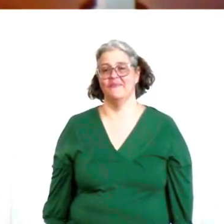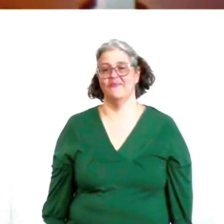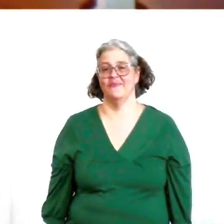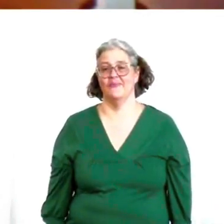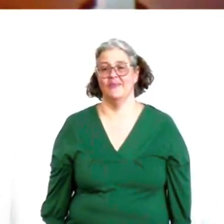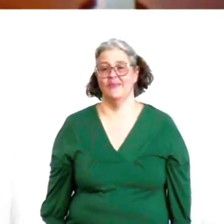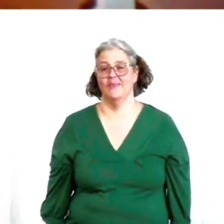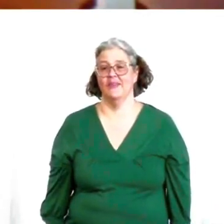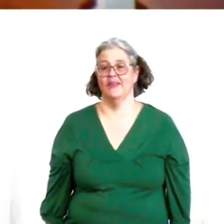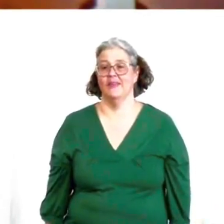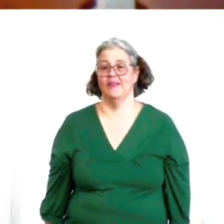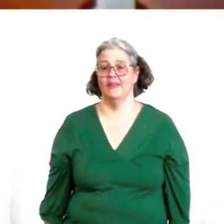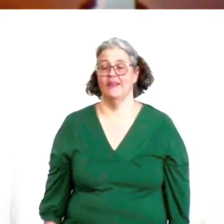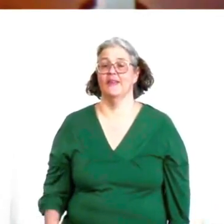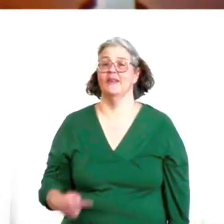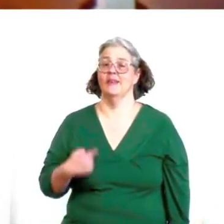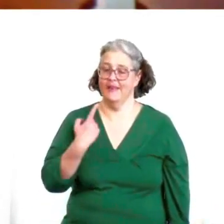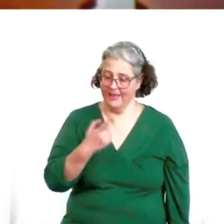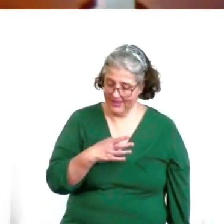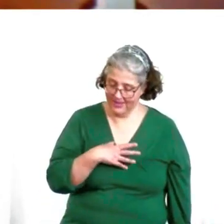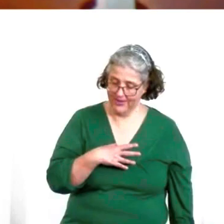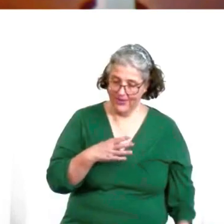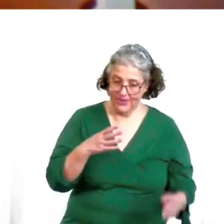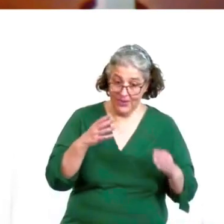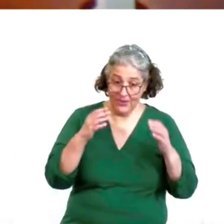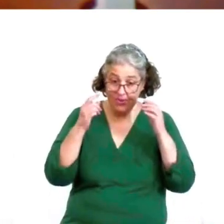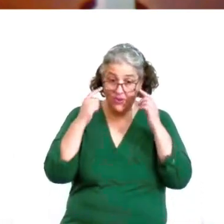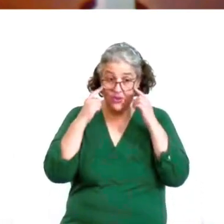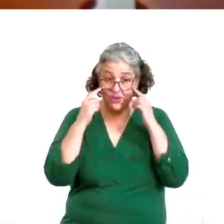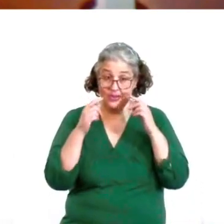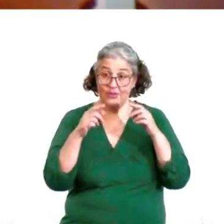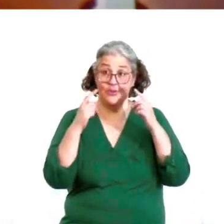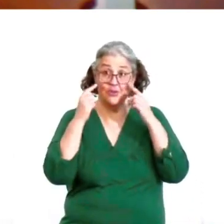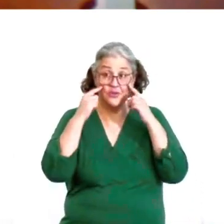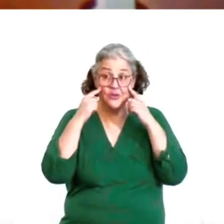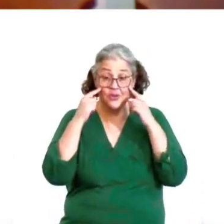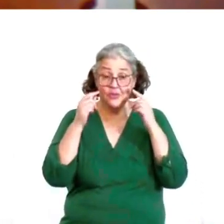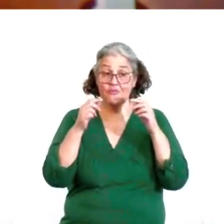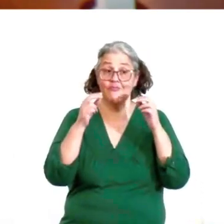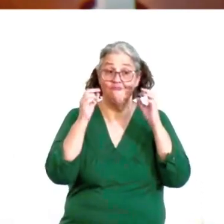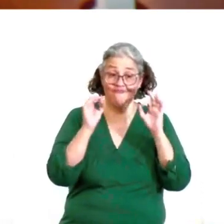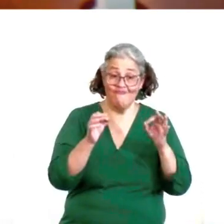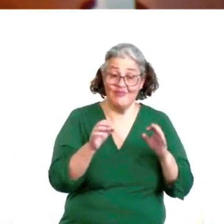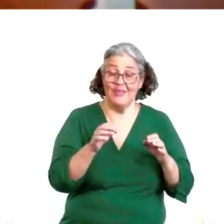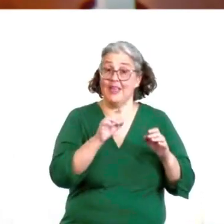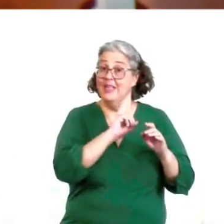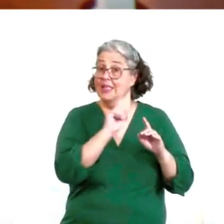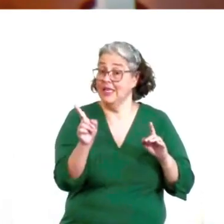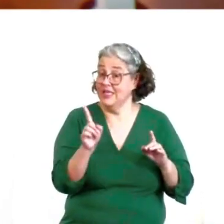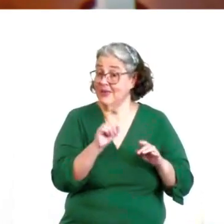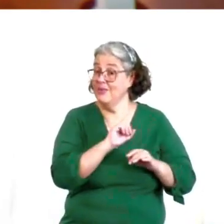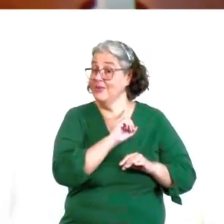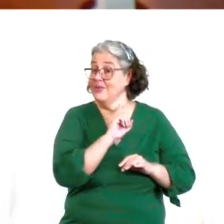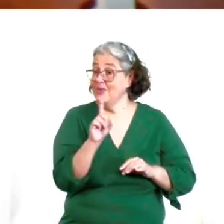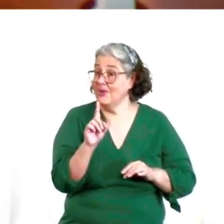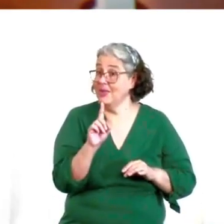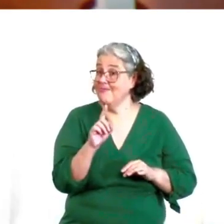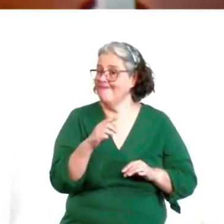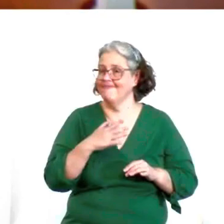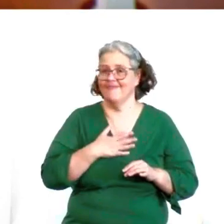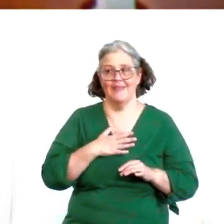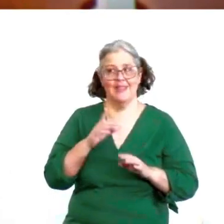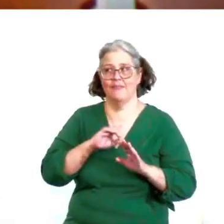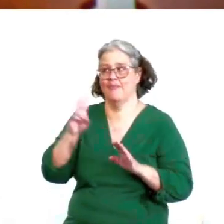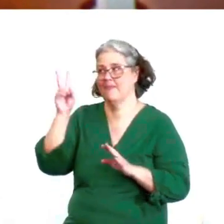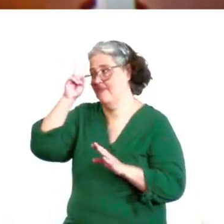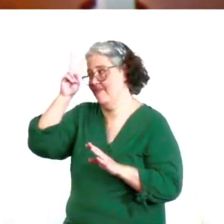Por isso nós precisamos continuamente cultuar a Deus, para dizer não, porque essa não é a minha história.